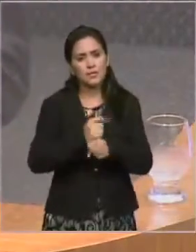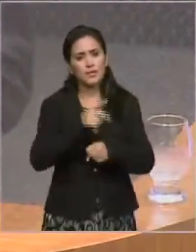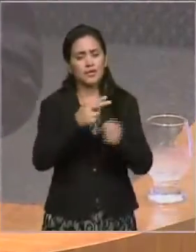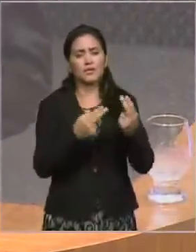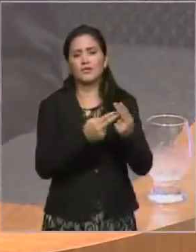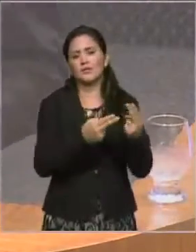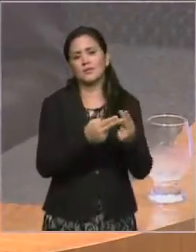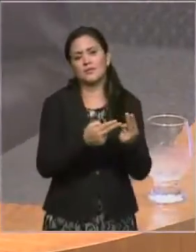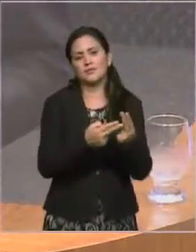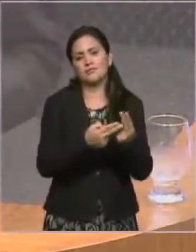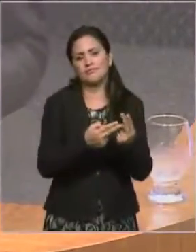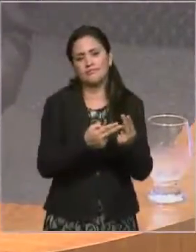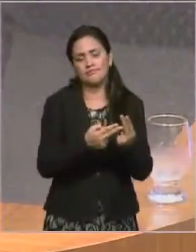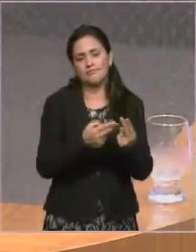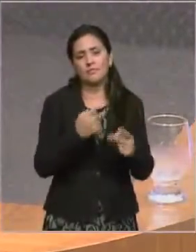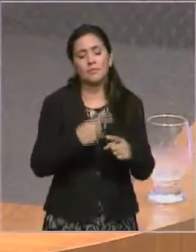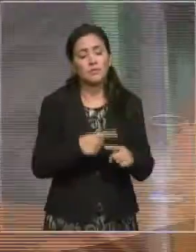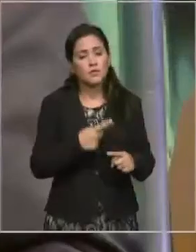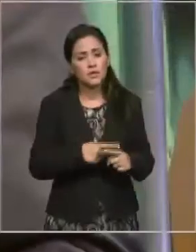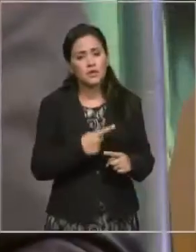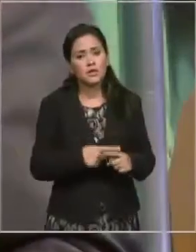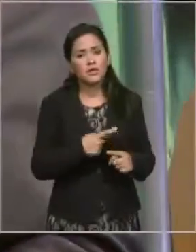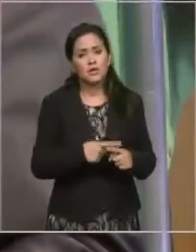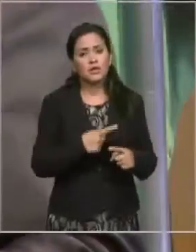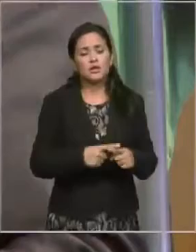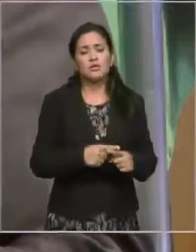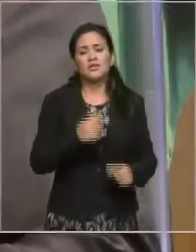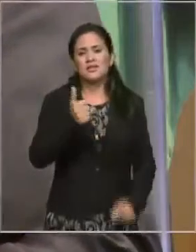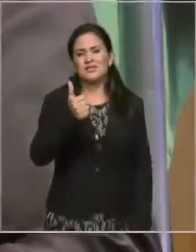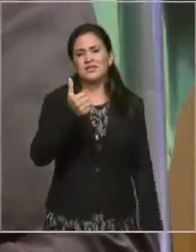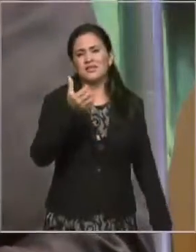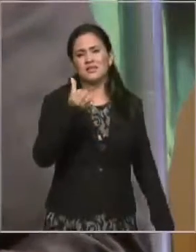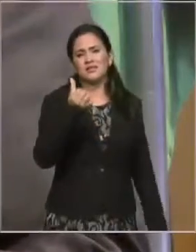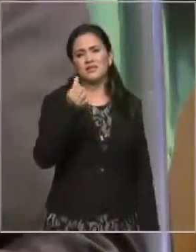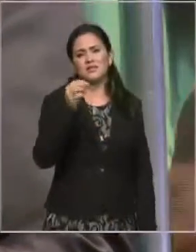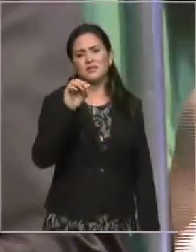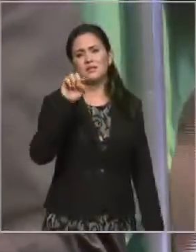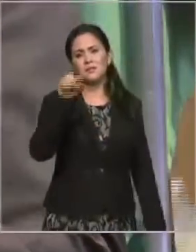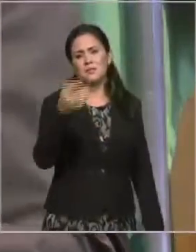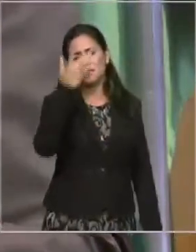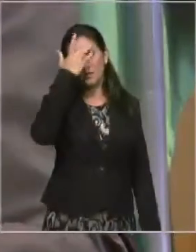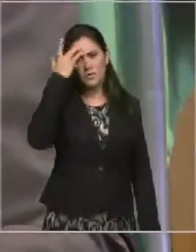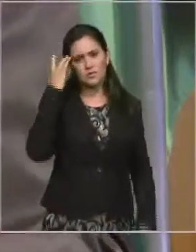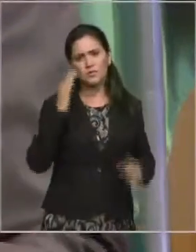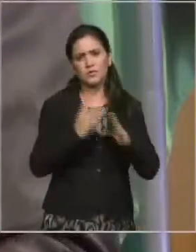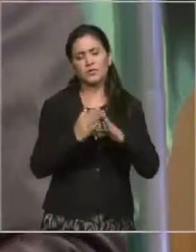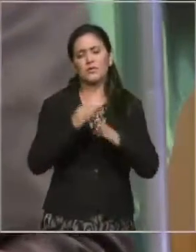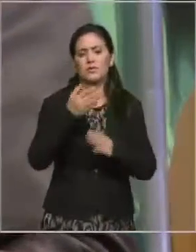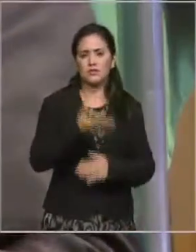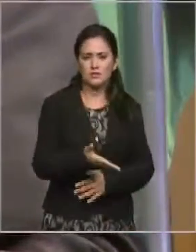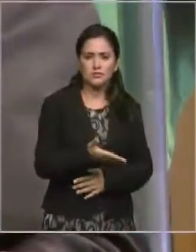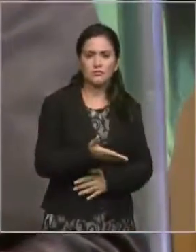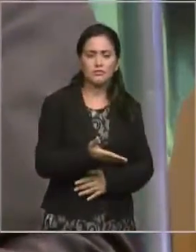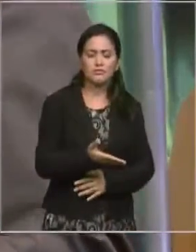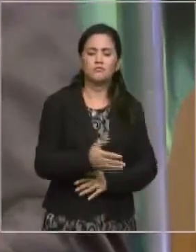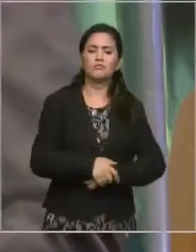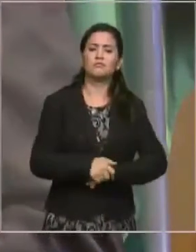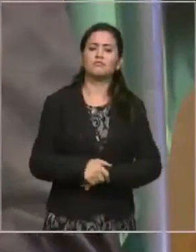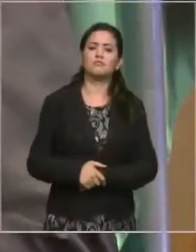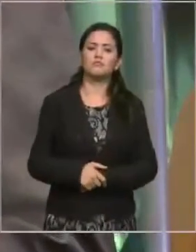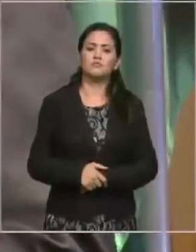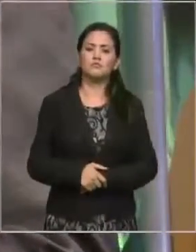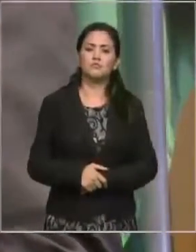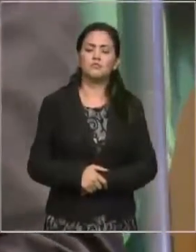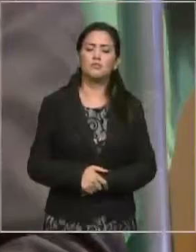atinge diretamente mais de 160 mil habitantes. Quando engloba todo o transporte envolvendo a